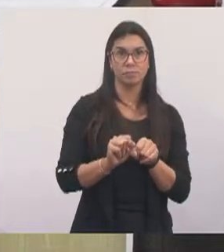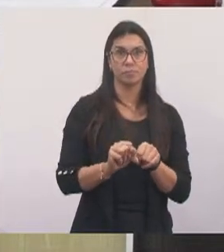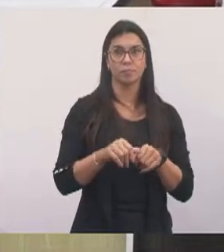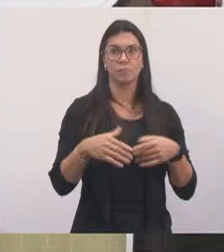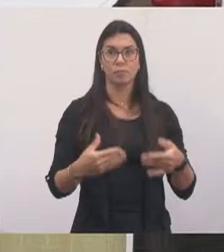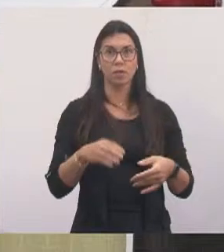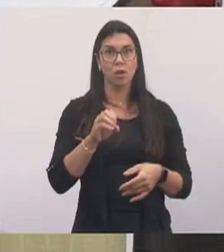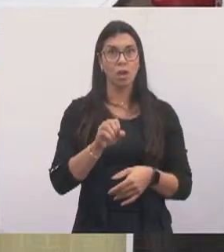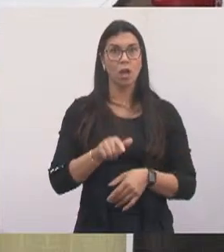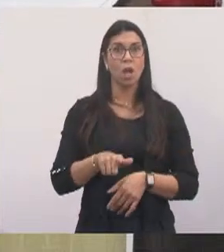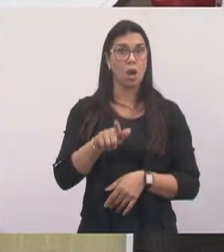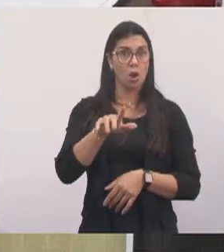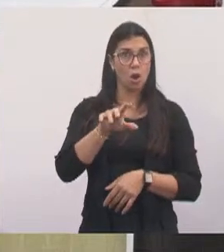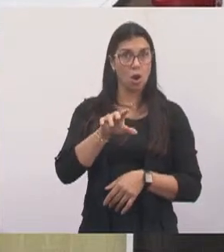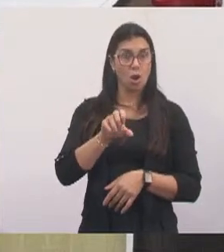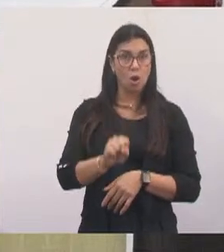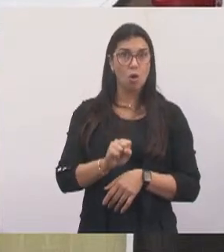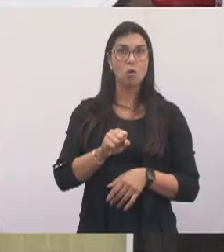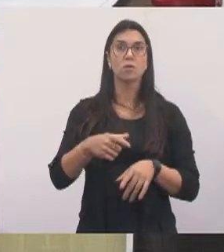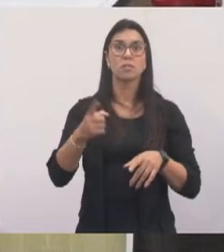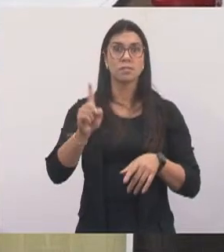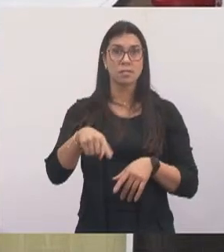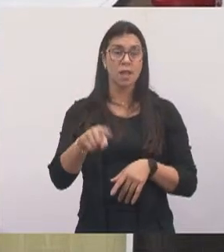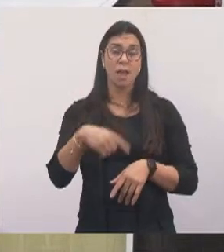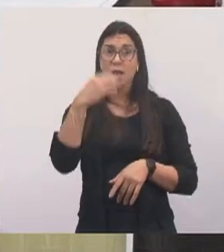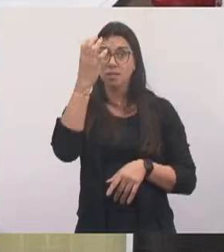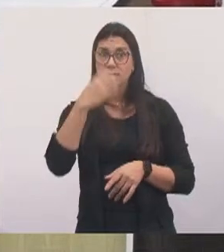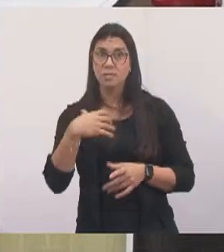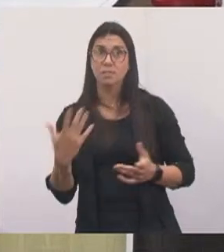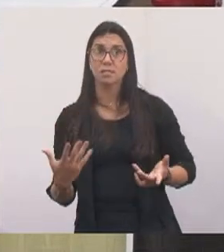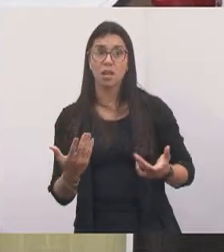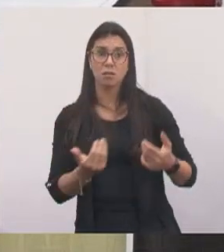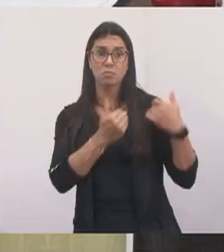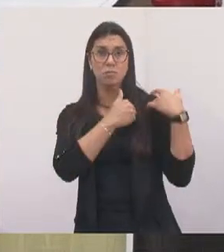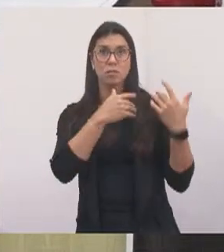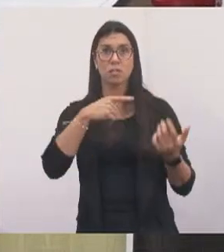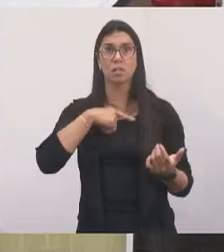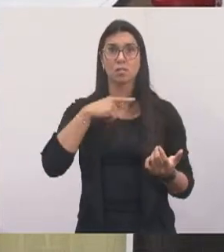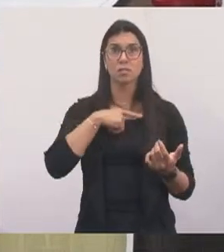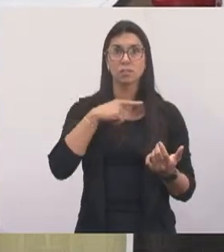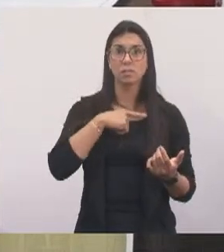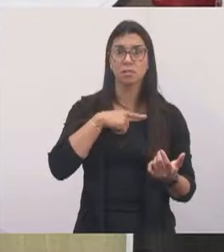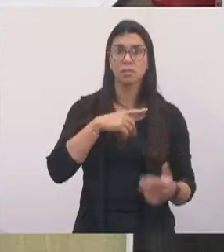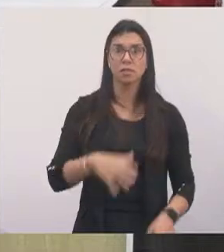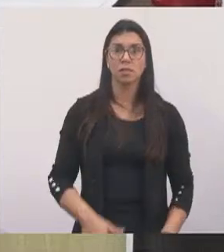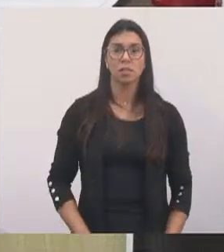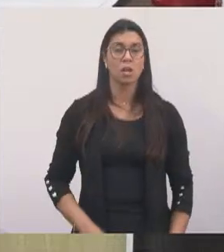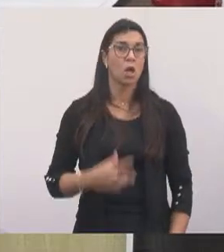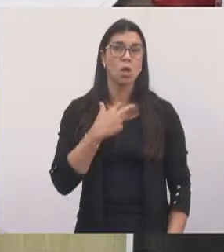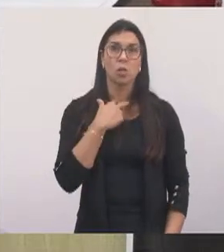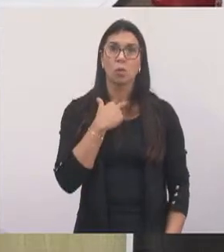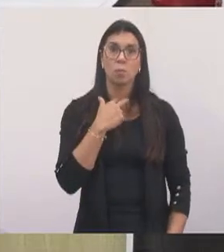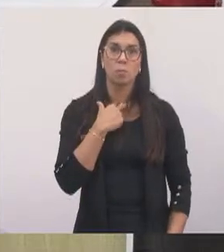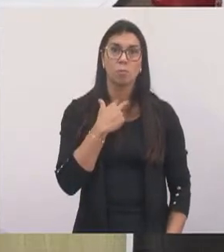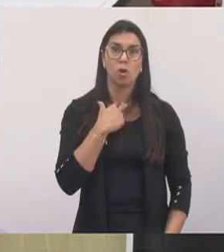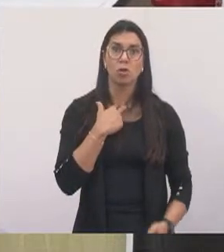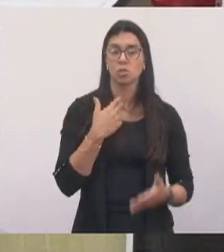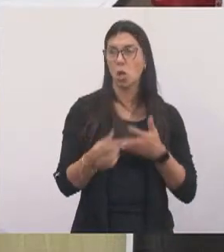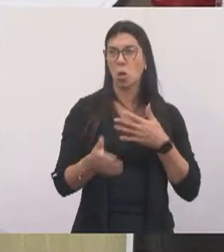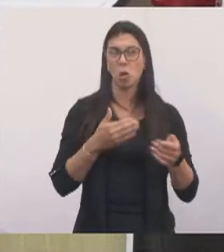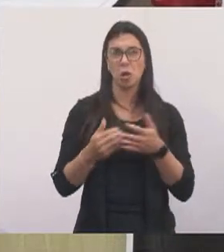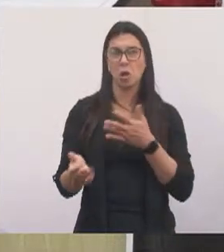ser uma ONG séria. Porque trabalhar com animal não é só ela pegar da rua, fazer bonitinho e doar para qualquer pessoa. Se